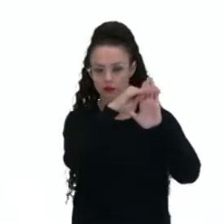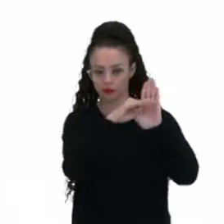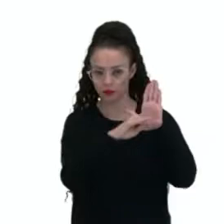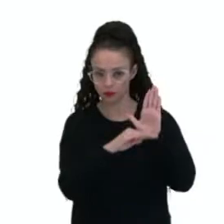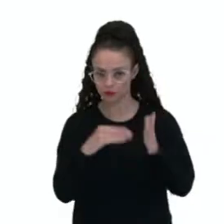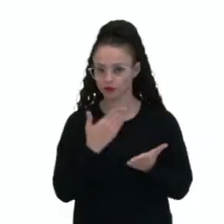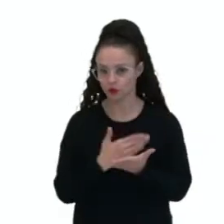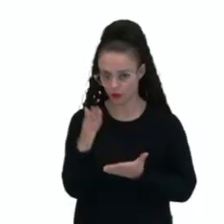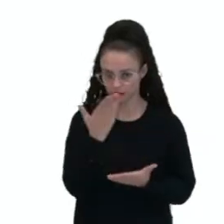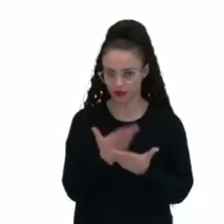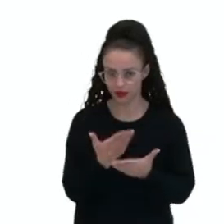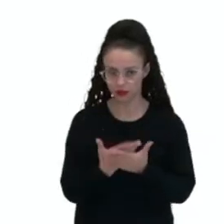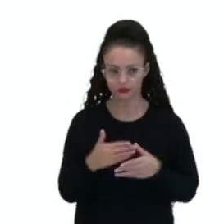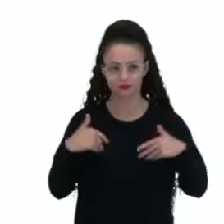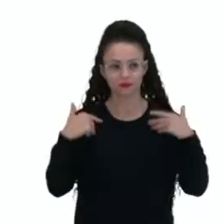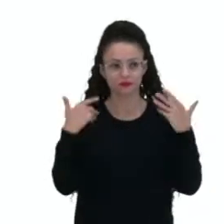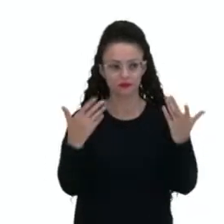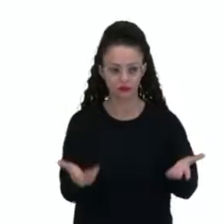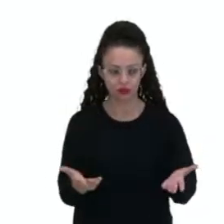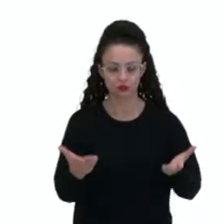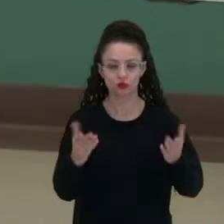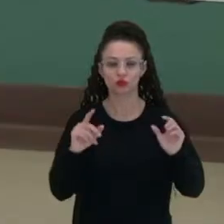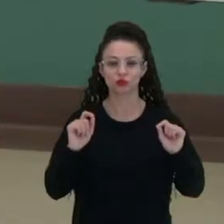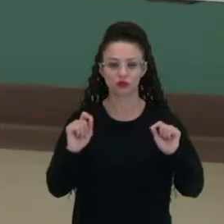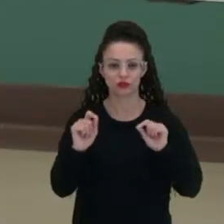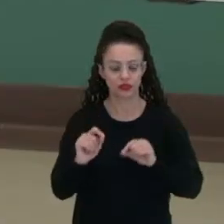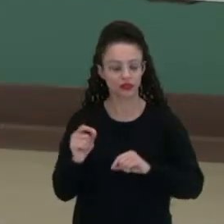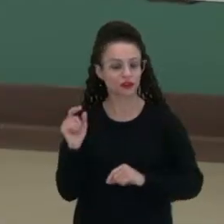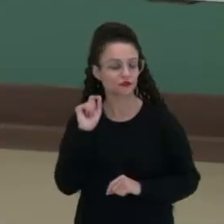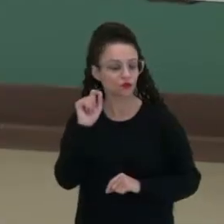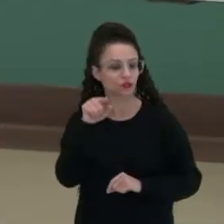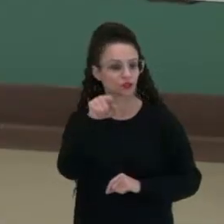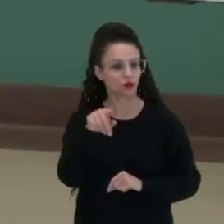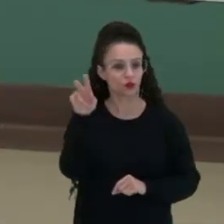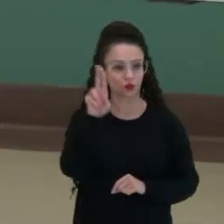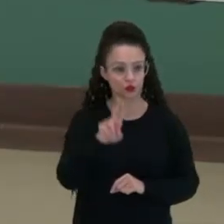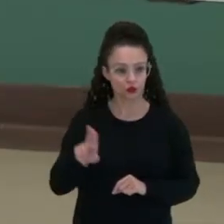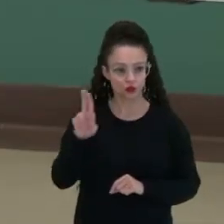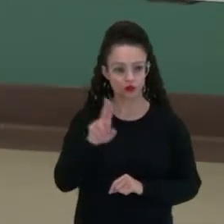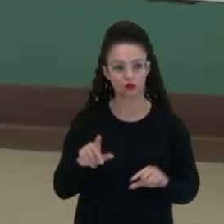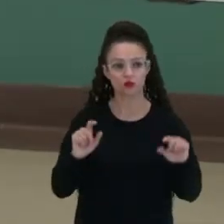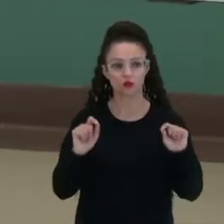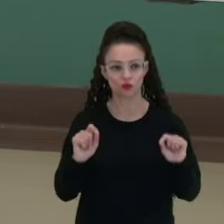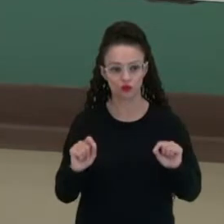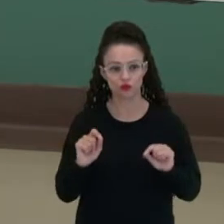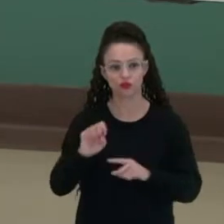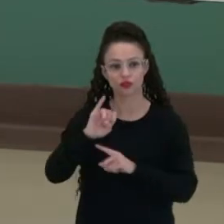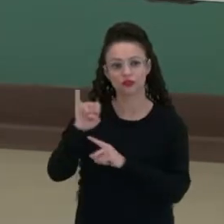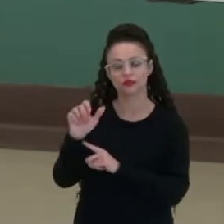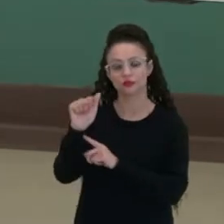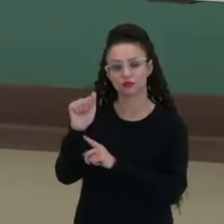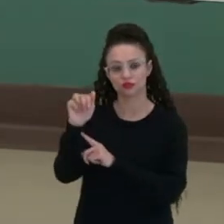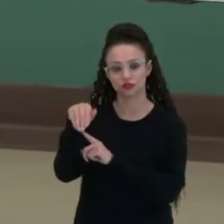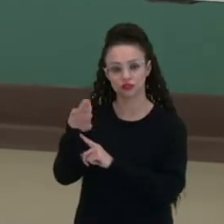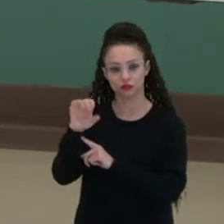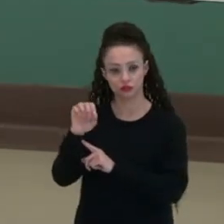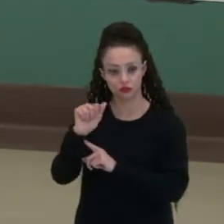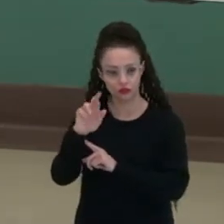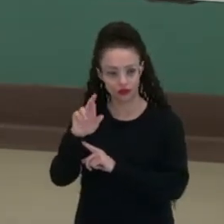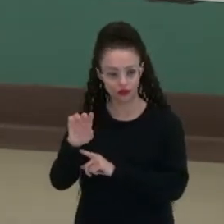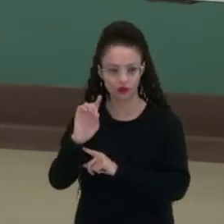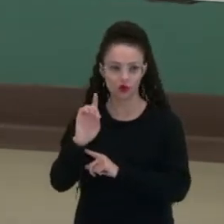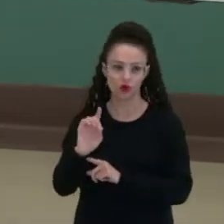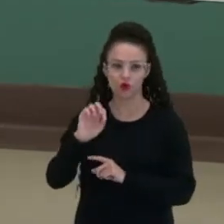aula. Então, nos ajudando nessa tarefa, você vai usar o quê? Jamboard ou Padlet,